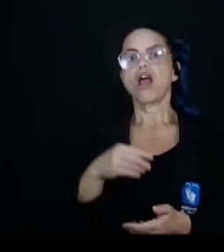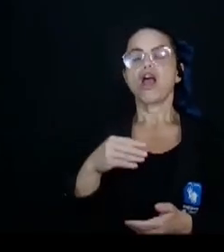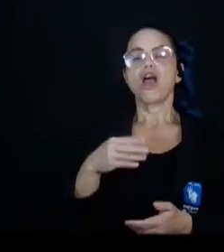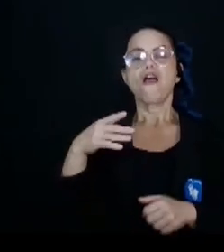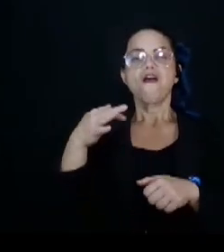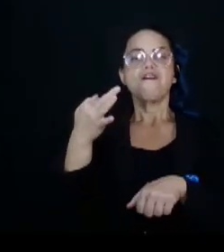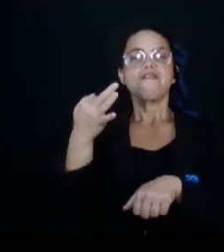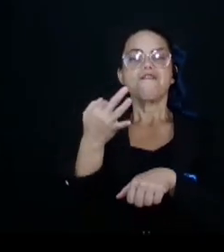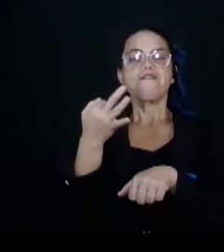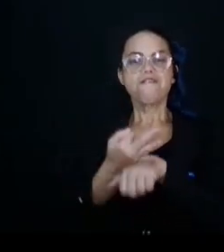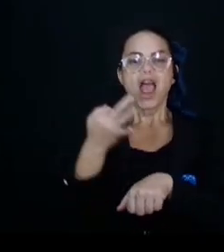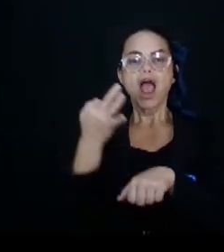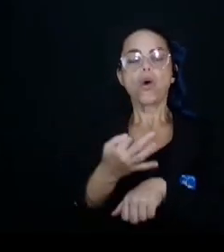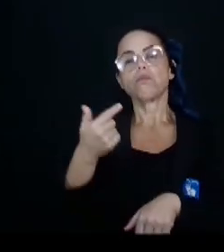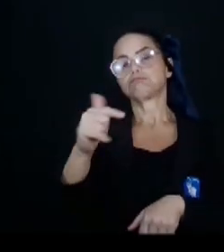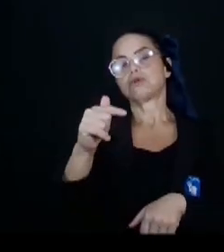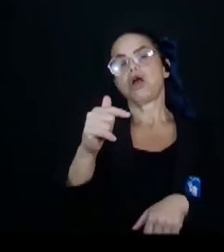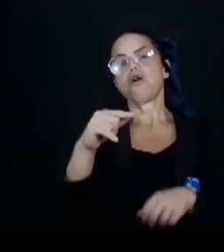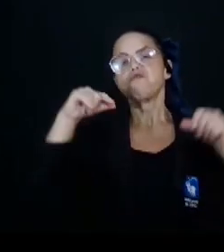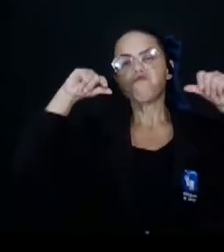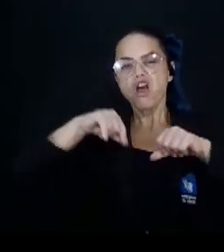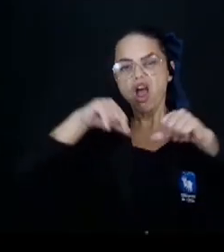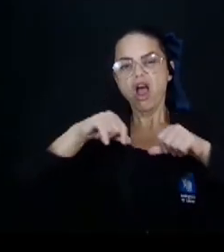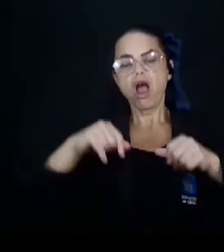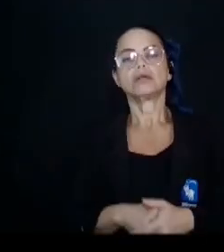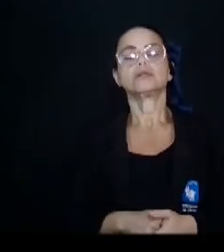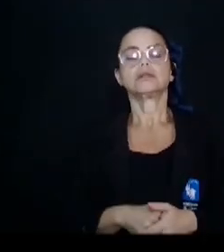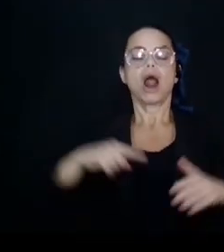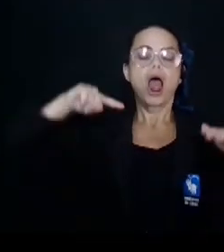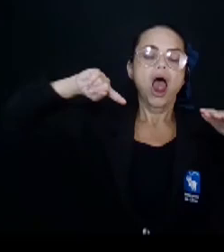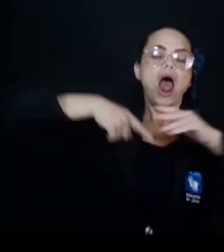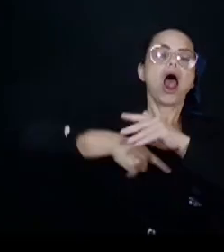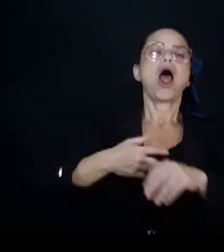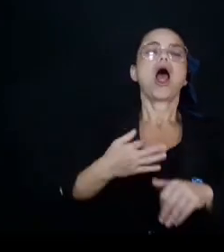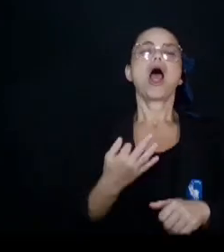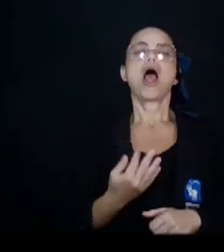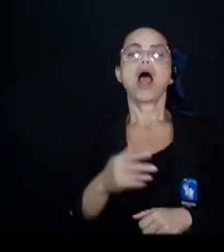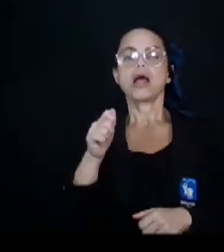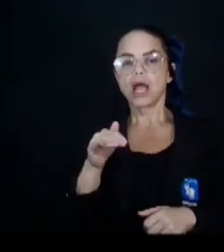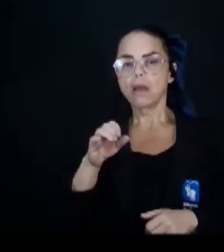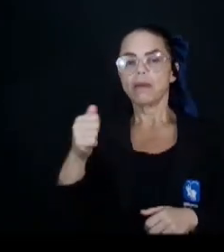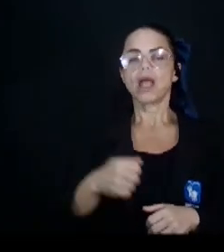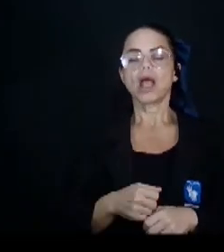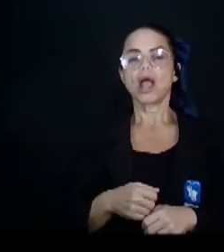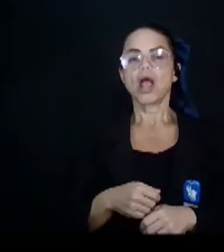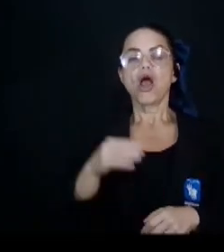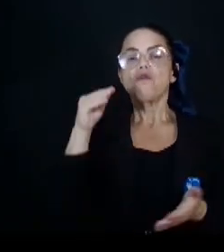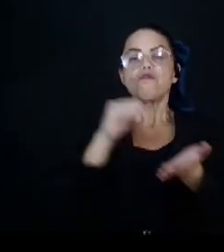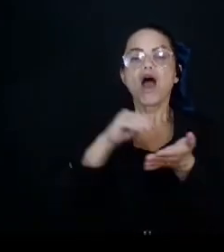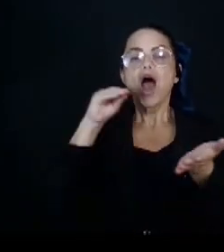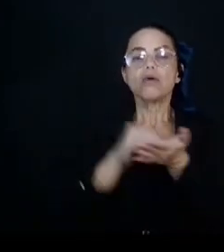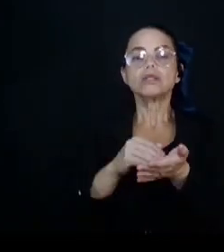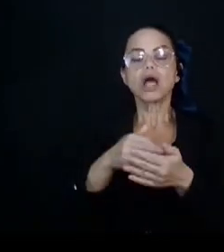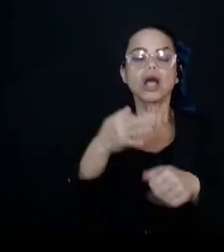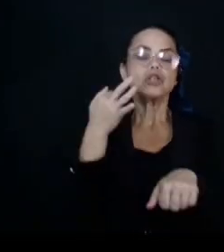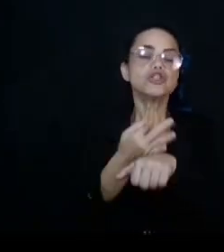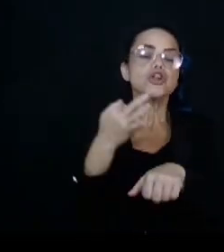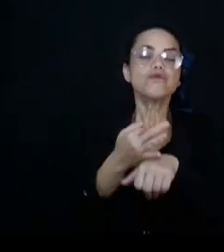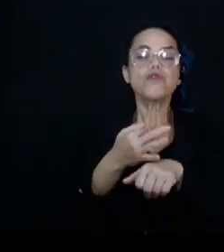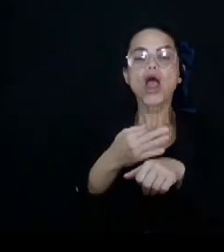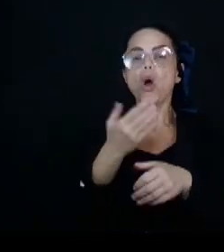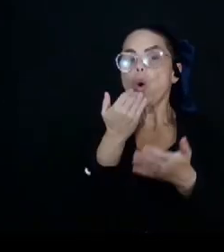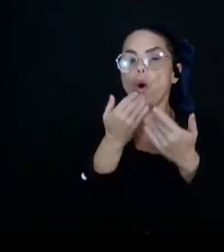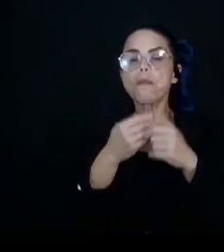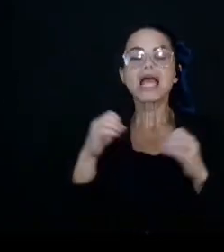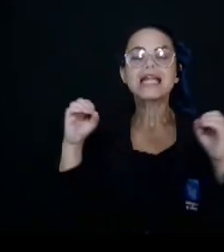né? O pessoal fala, uma anemia profunda, isso pode caracterizar futuramente leucemia, mas não tem relação